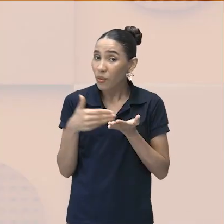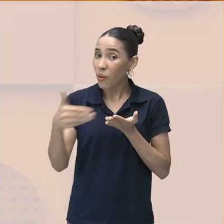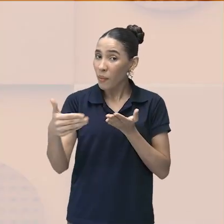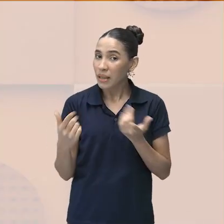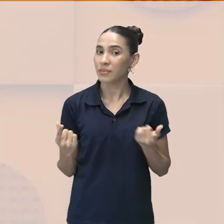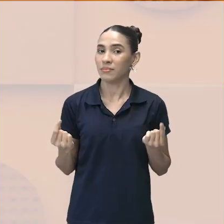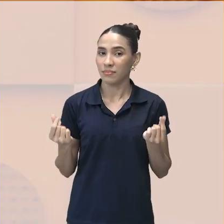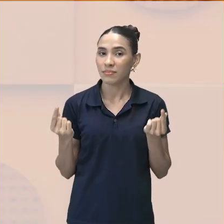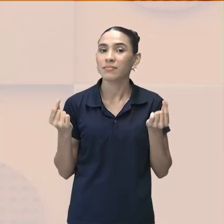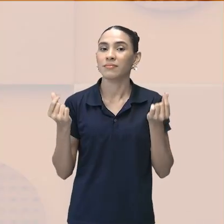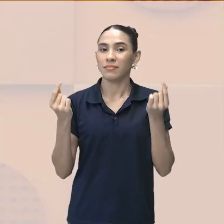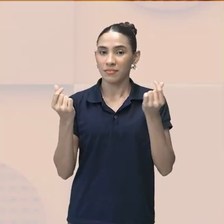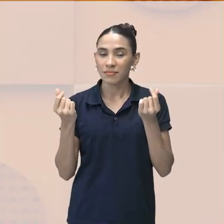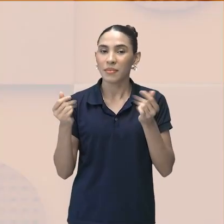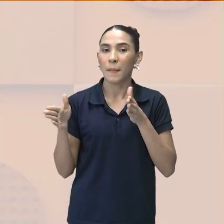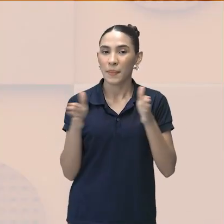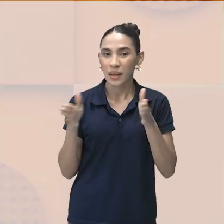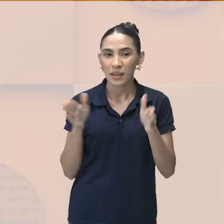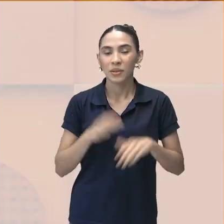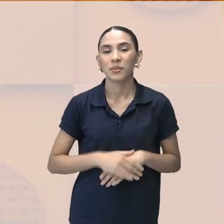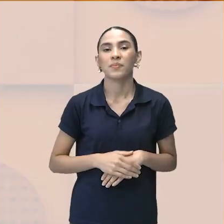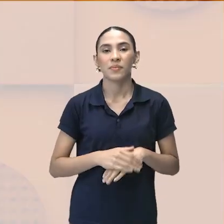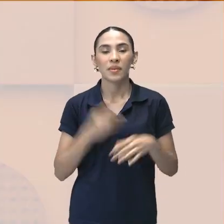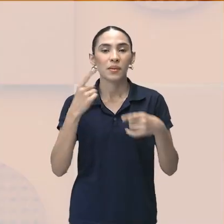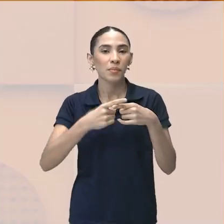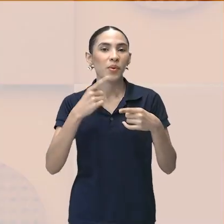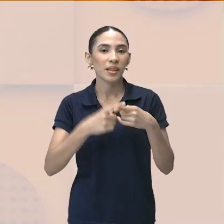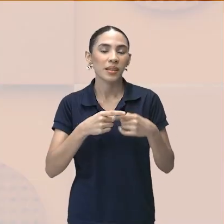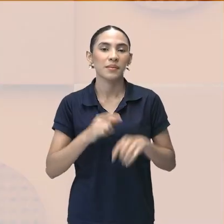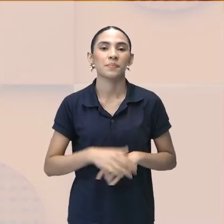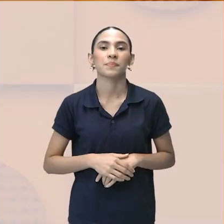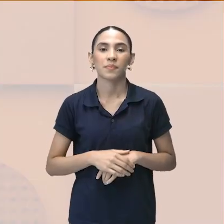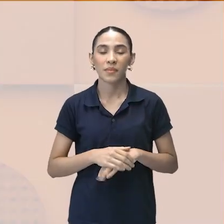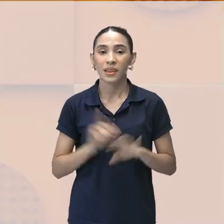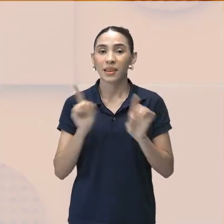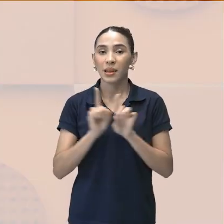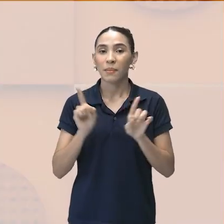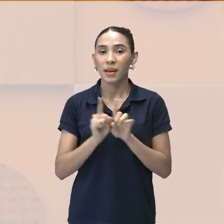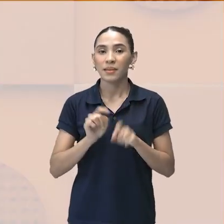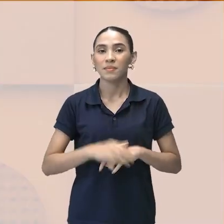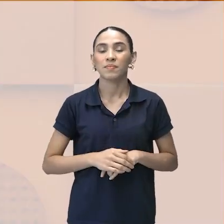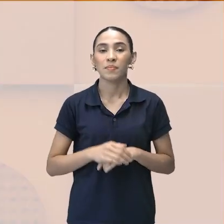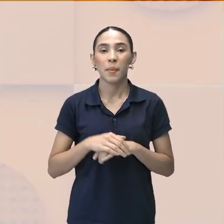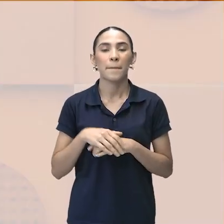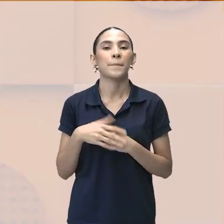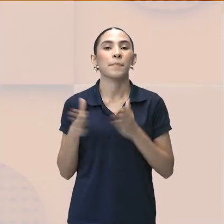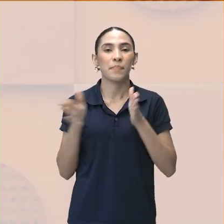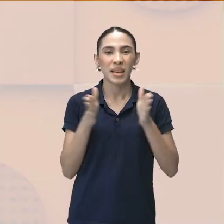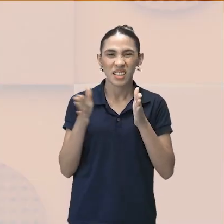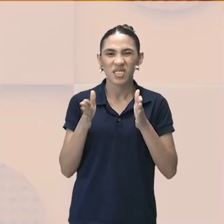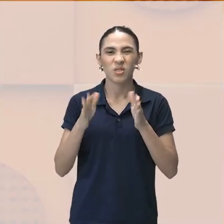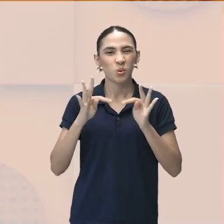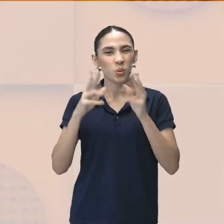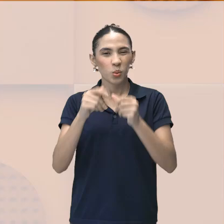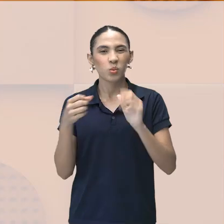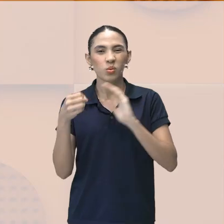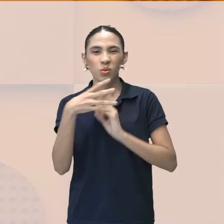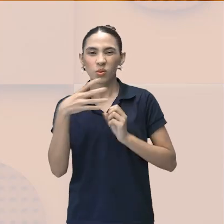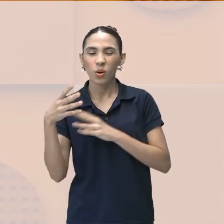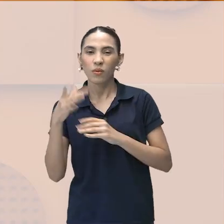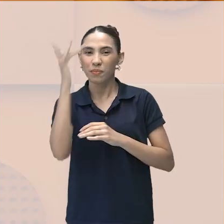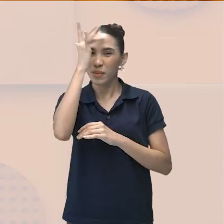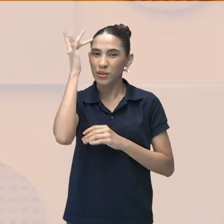bastante dinheiro para aquele período, até mesmo por conta, né, naquele período ali de ser tudo novo, as